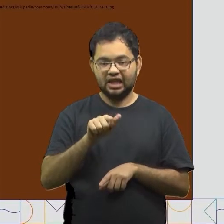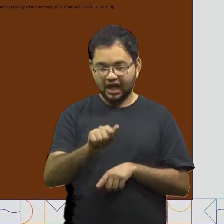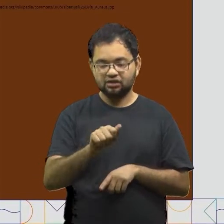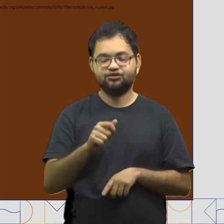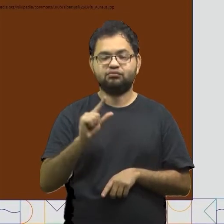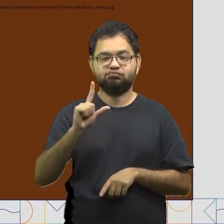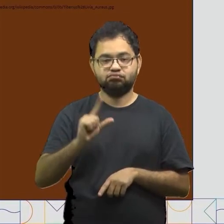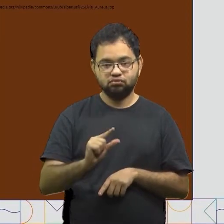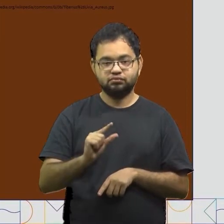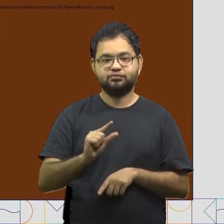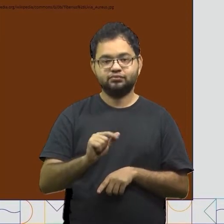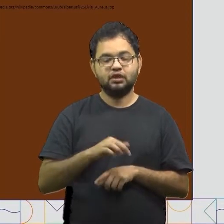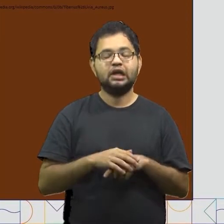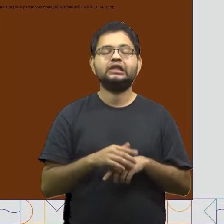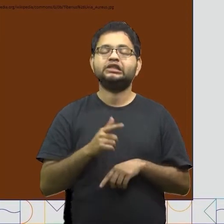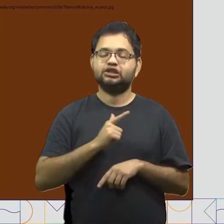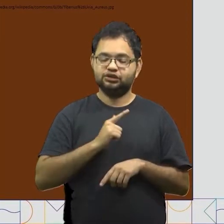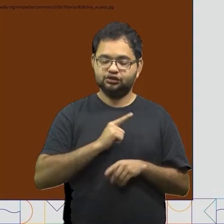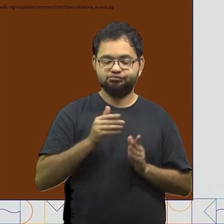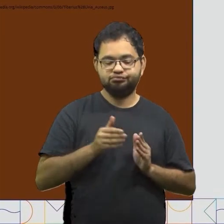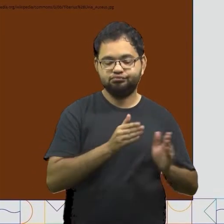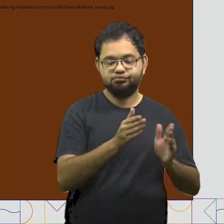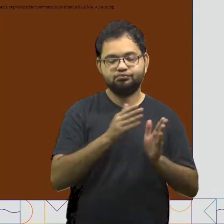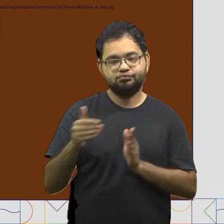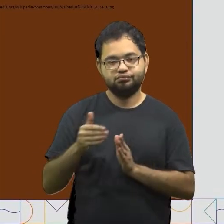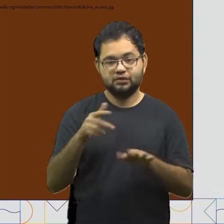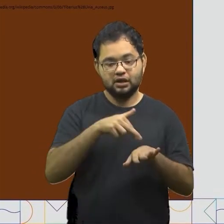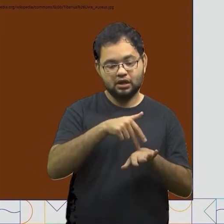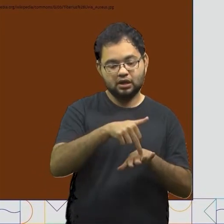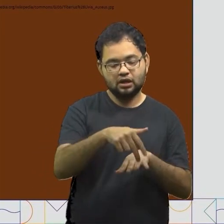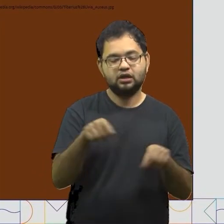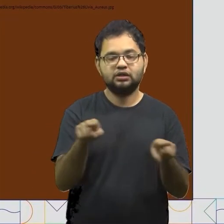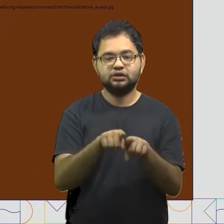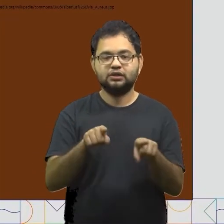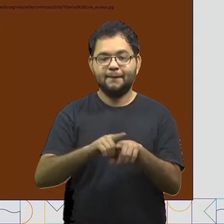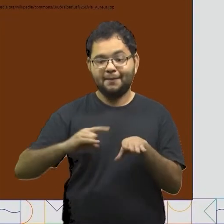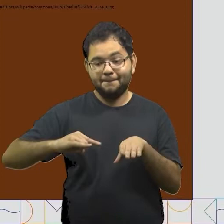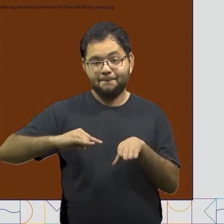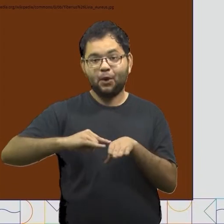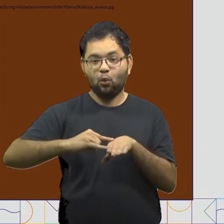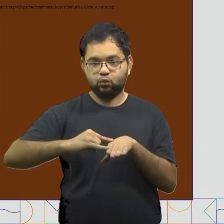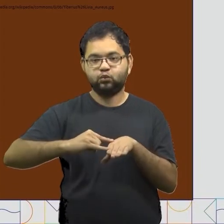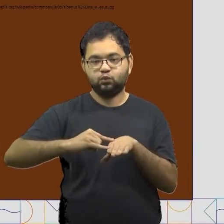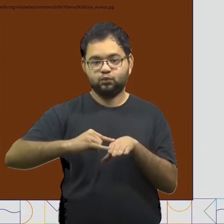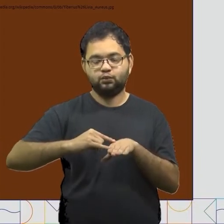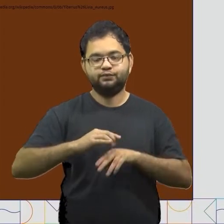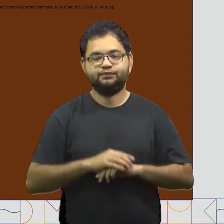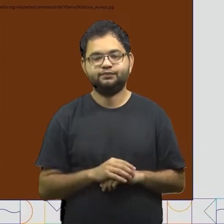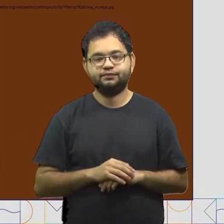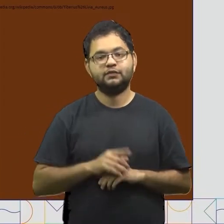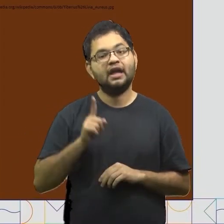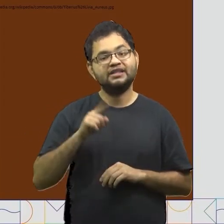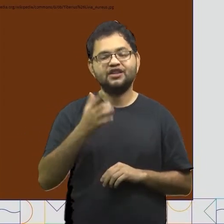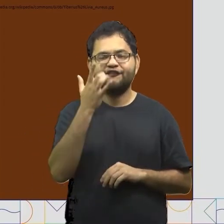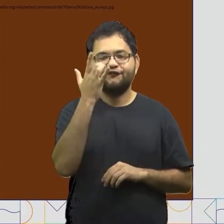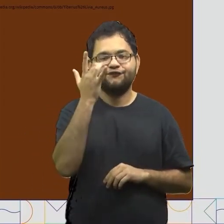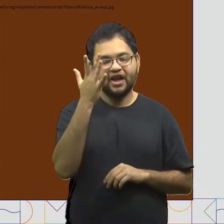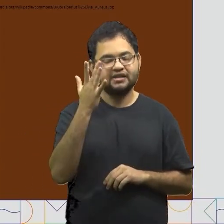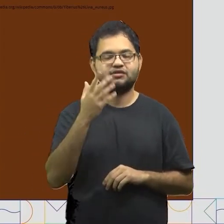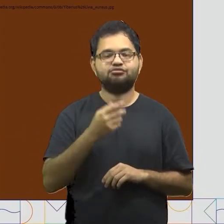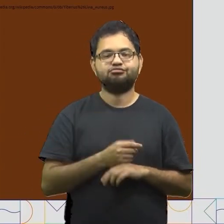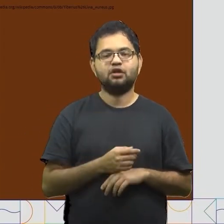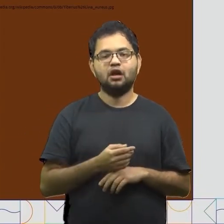comerciais e uma rede de estradas e portos protegidos isso tudo facilitou as trocas comerciais